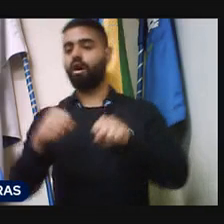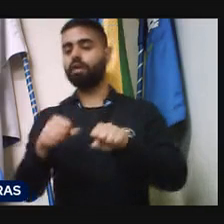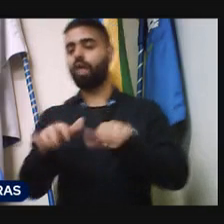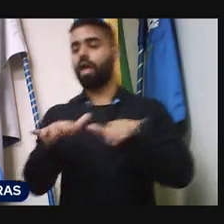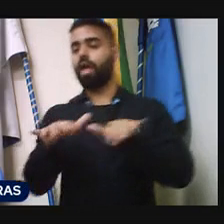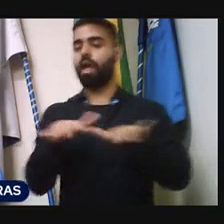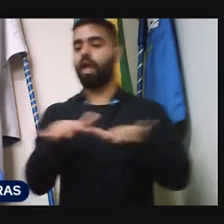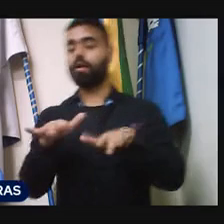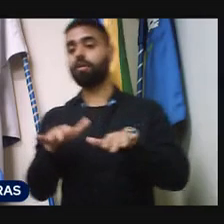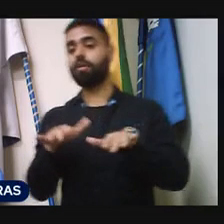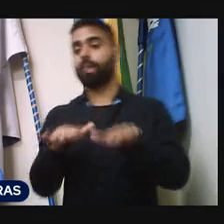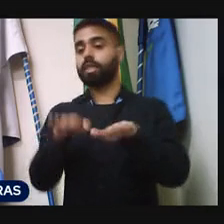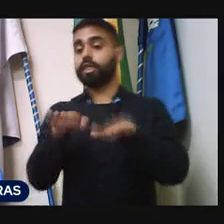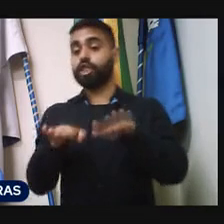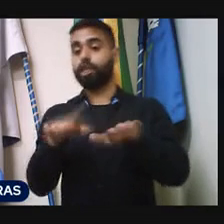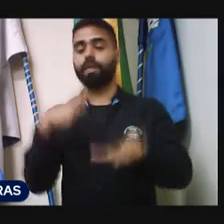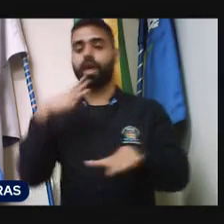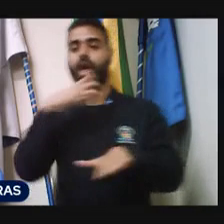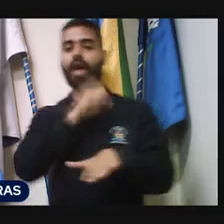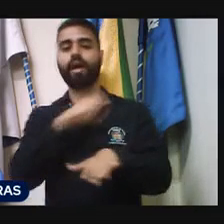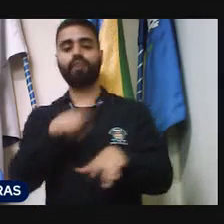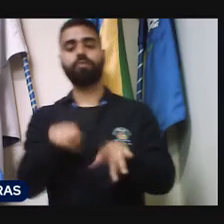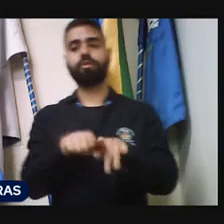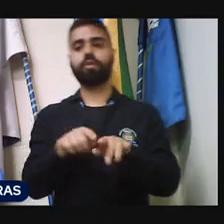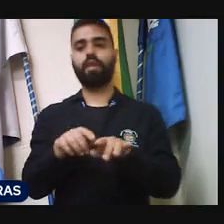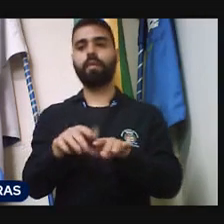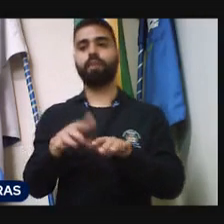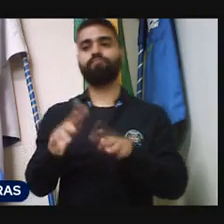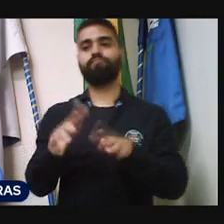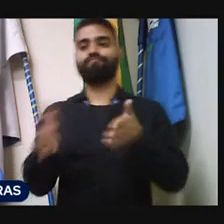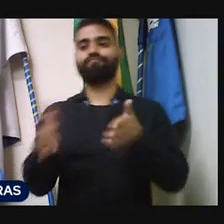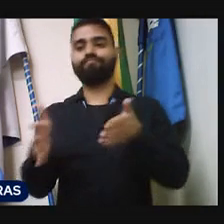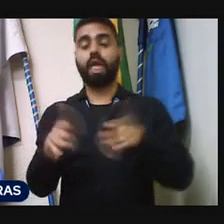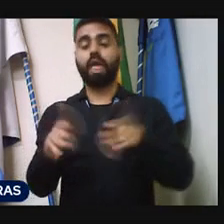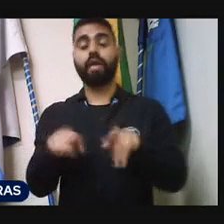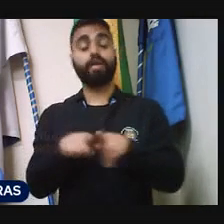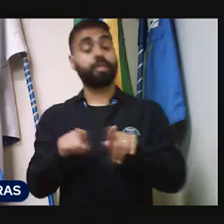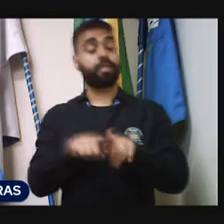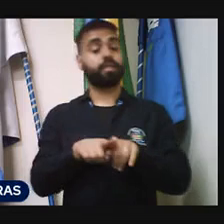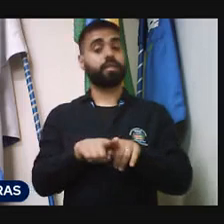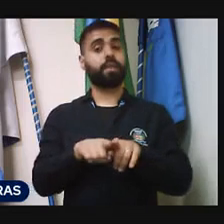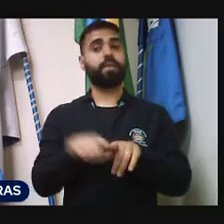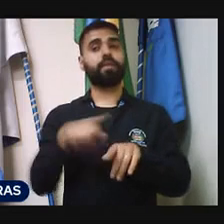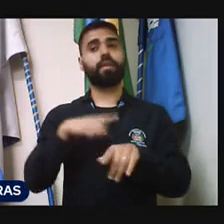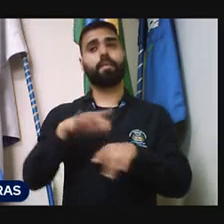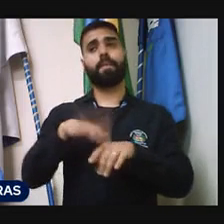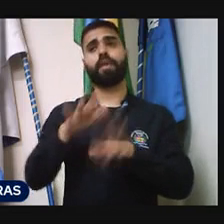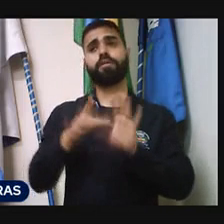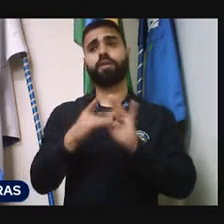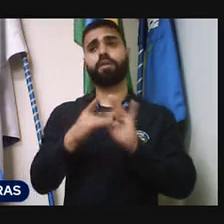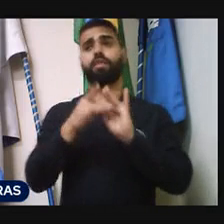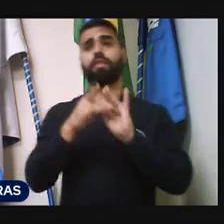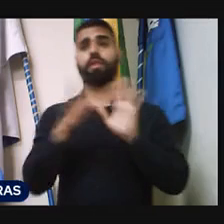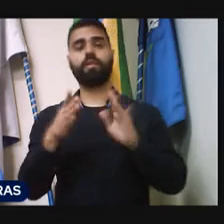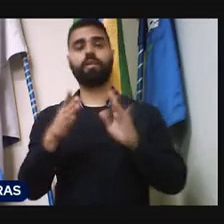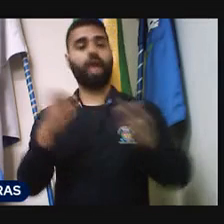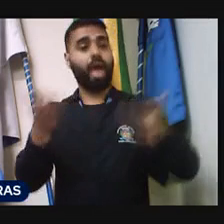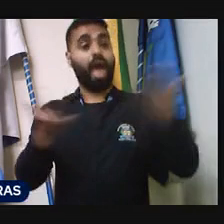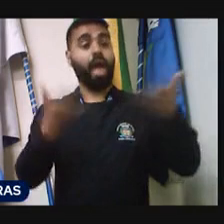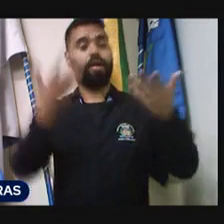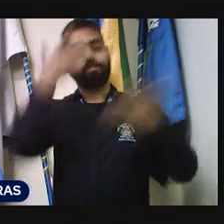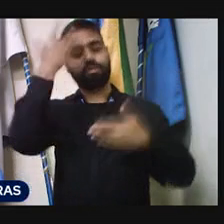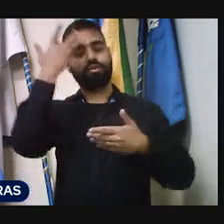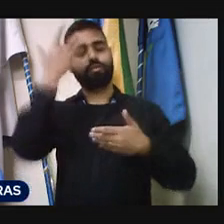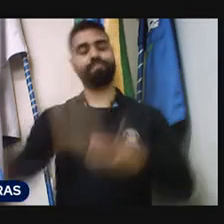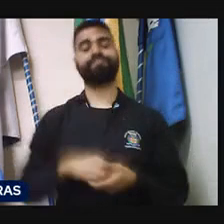flexibilidade equilíbrio agilidade coordenação motora e consequentemente mais independência e autoestima a